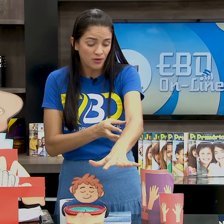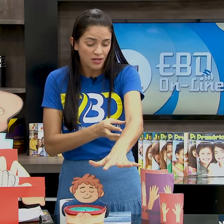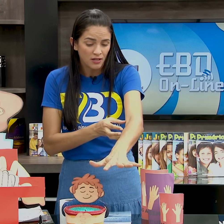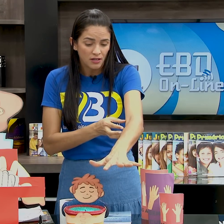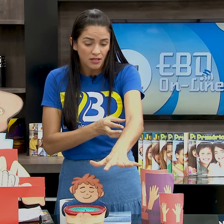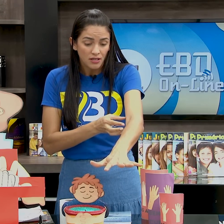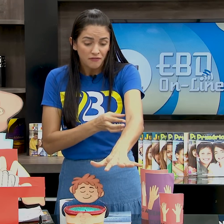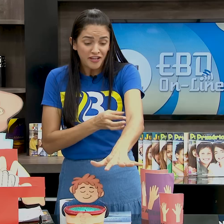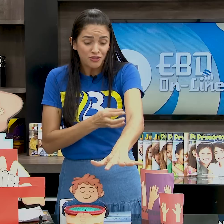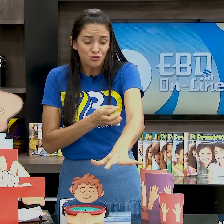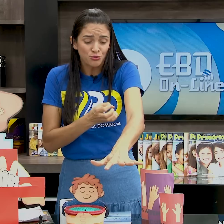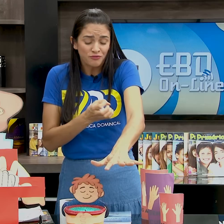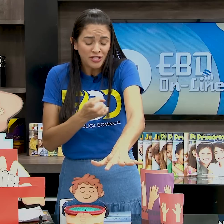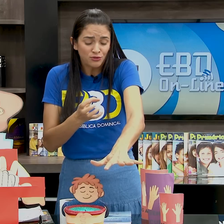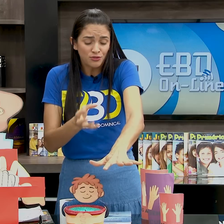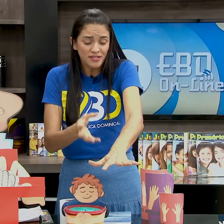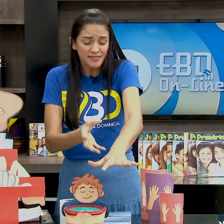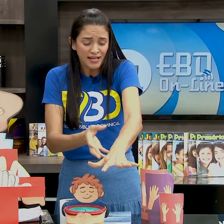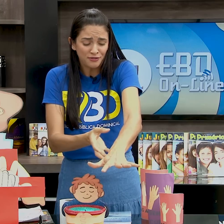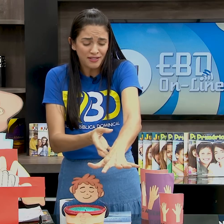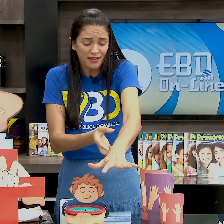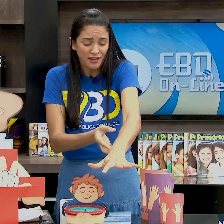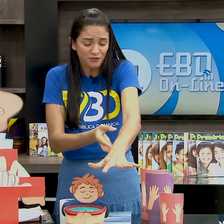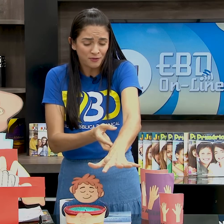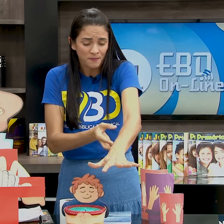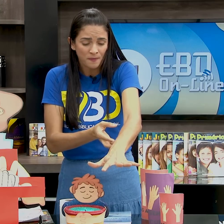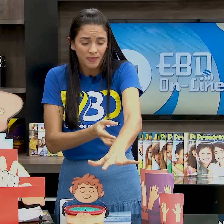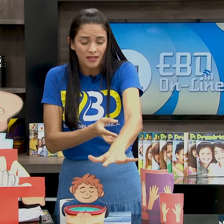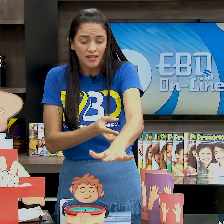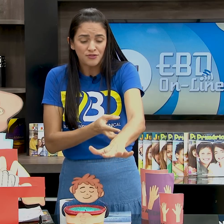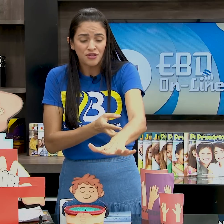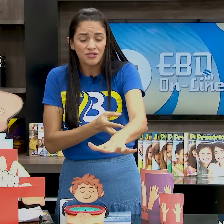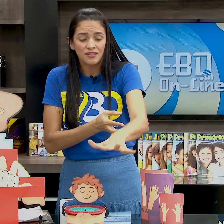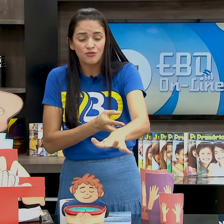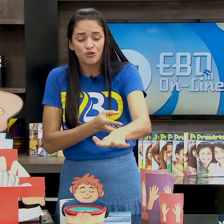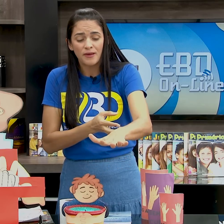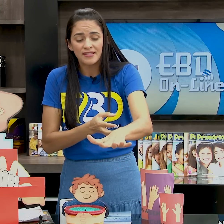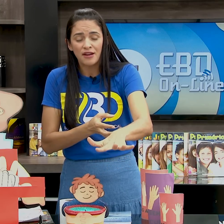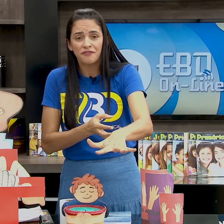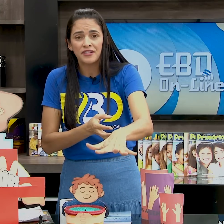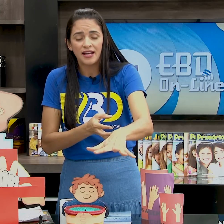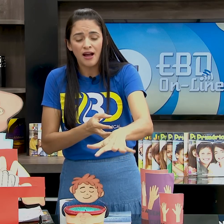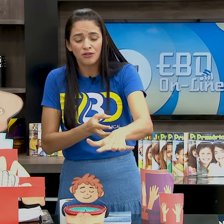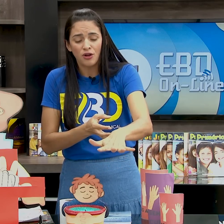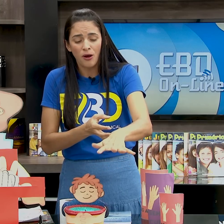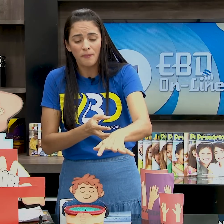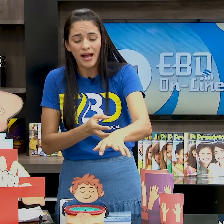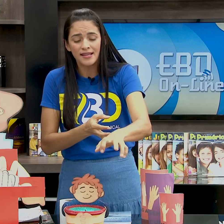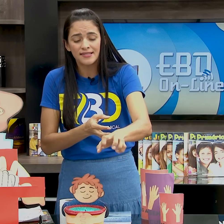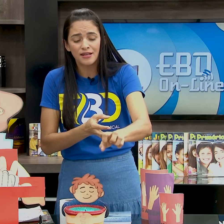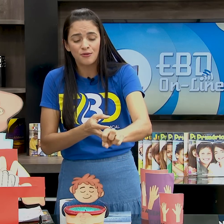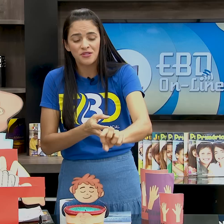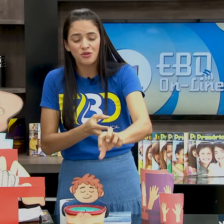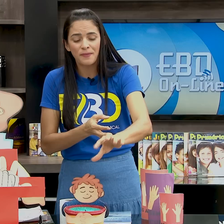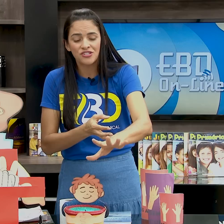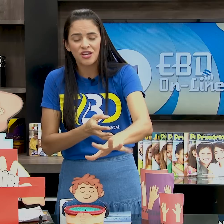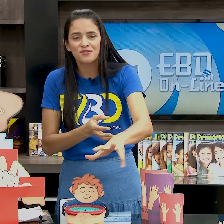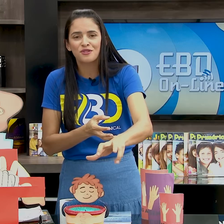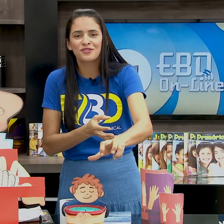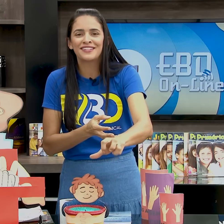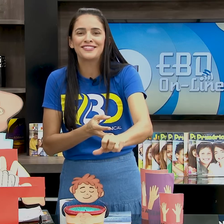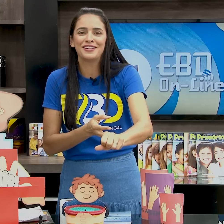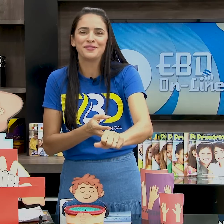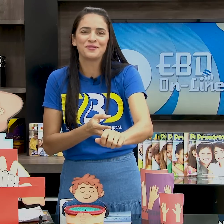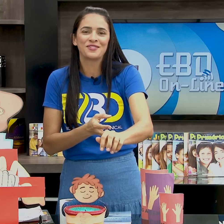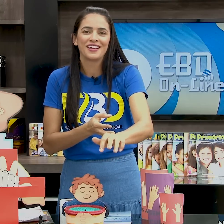seu corpo virtude saindo de dentro e os seus dedinhos começaram a ficar normais ele começou a